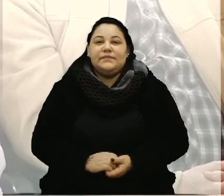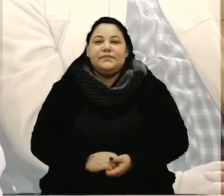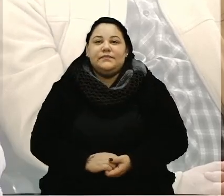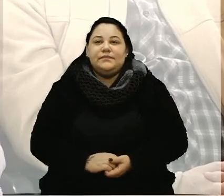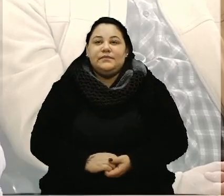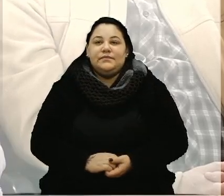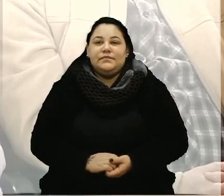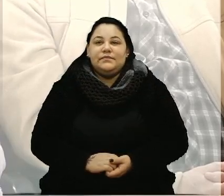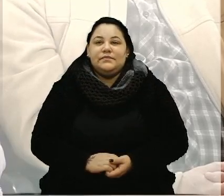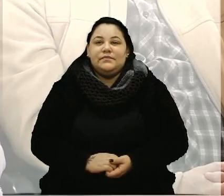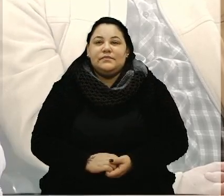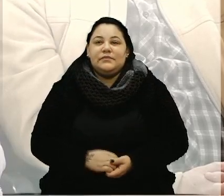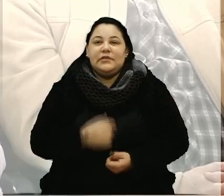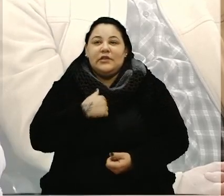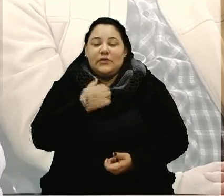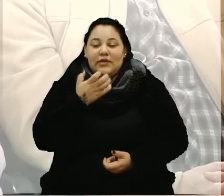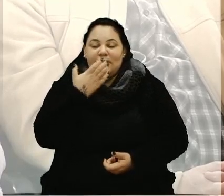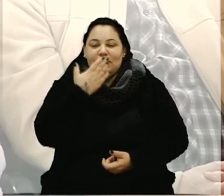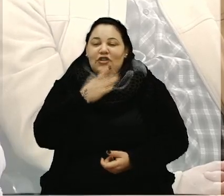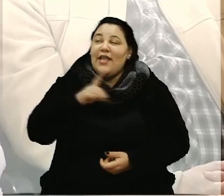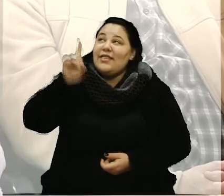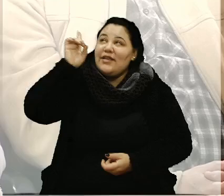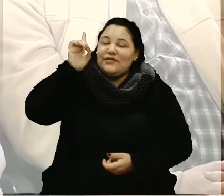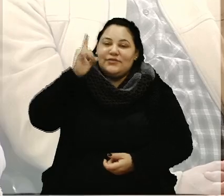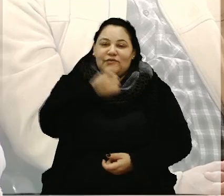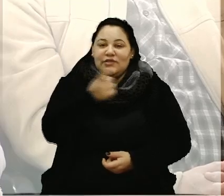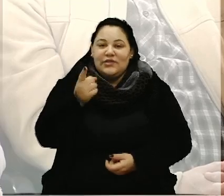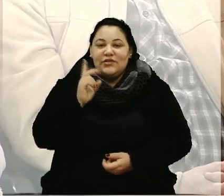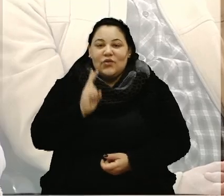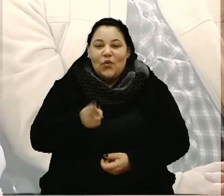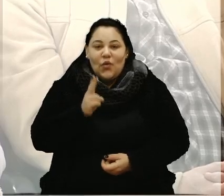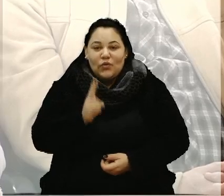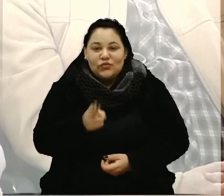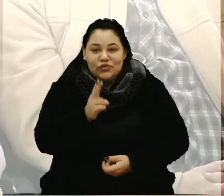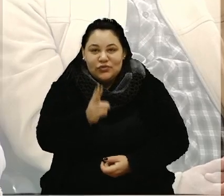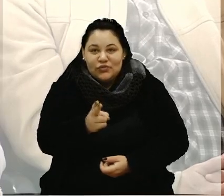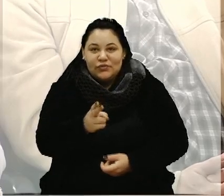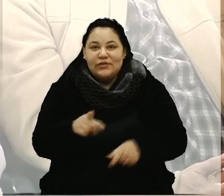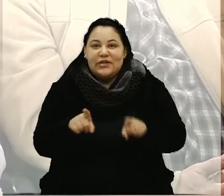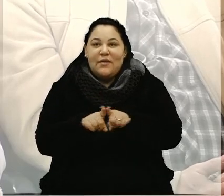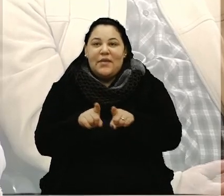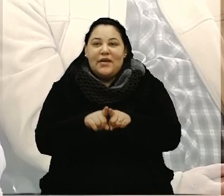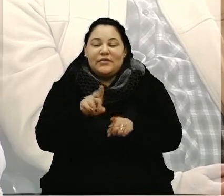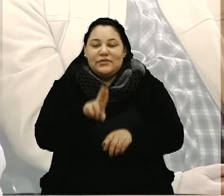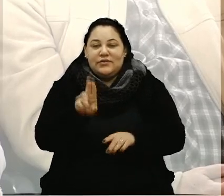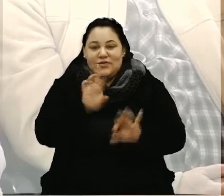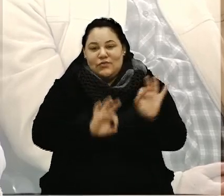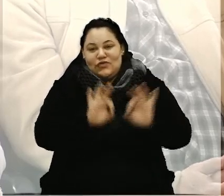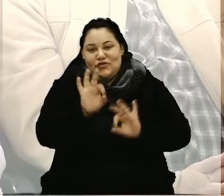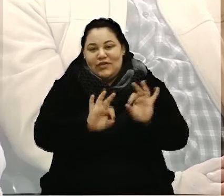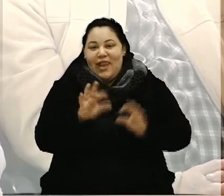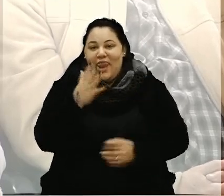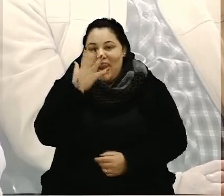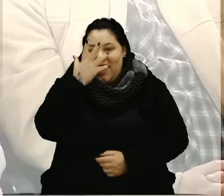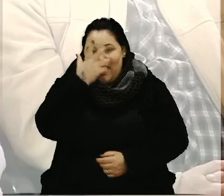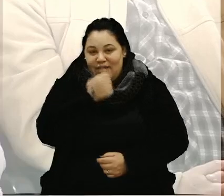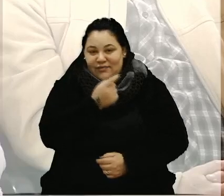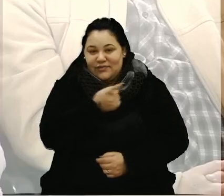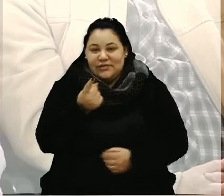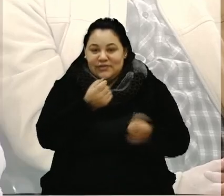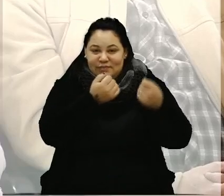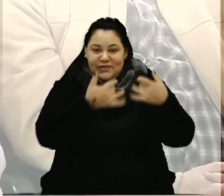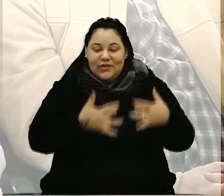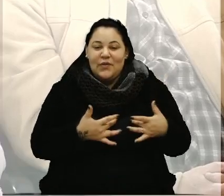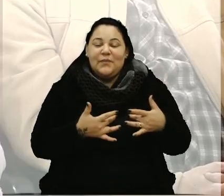me resta pedir a Deus que vocês sigam então aí com esses projetos lindos que você relatou há pouco tempo